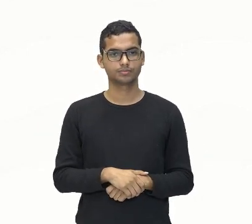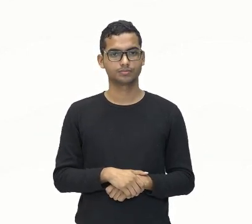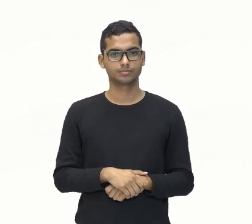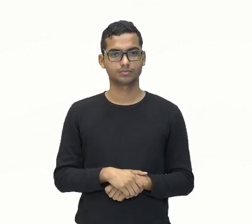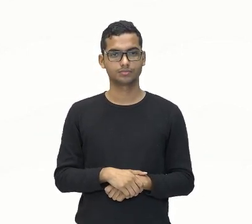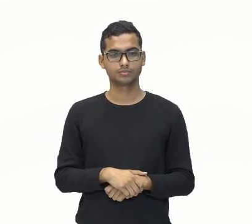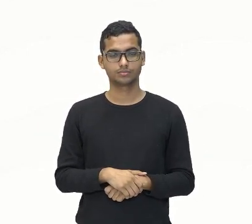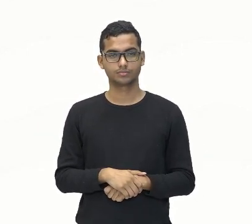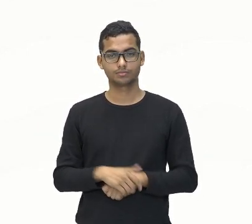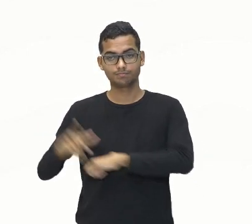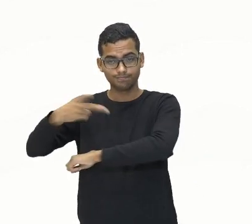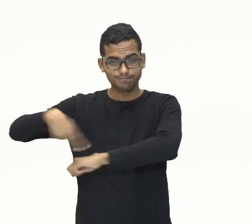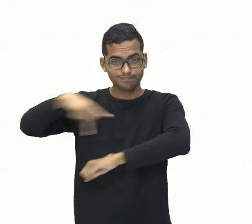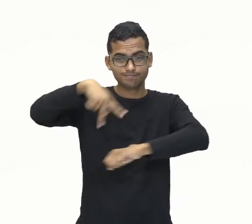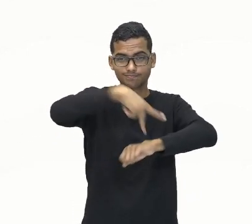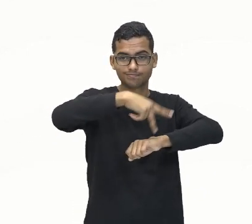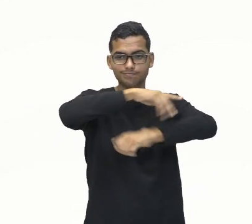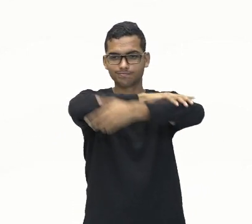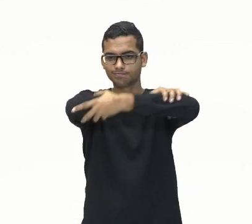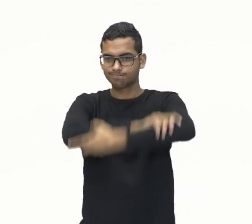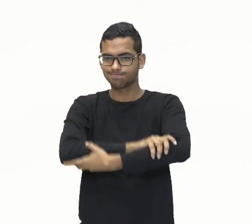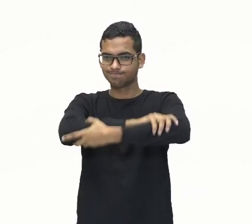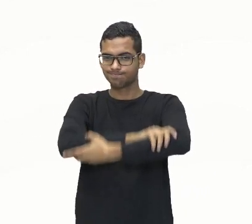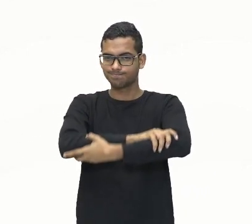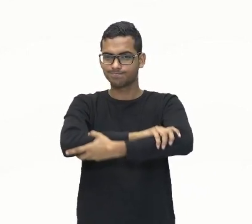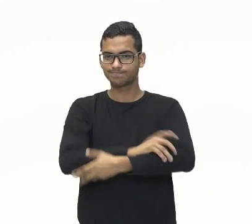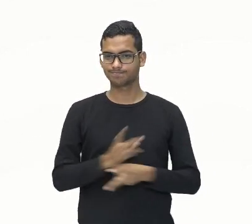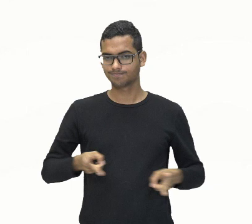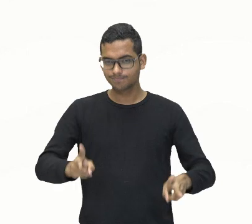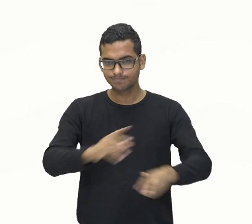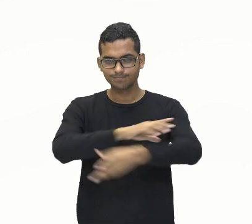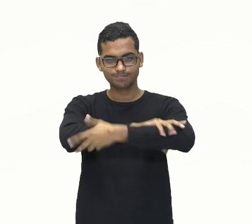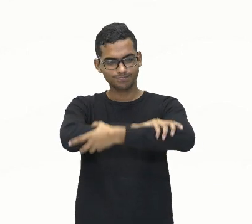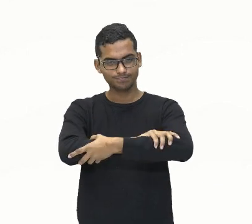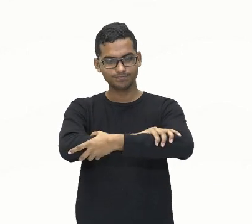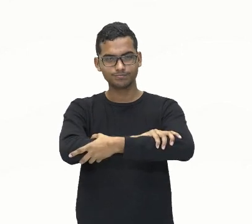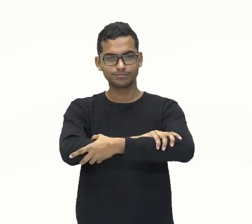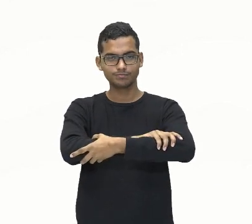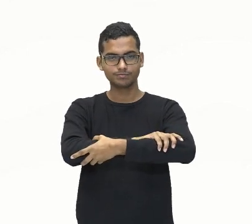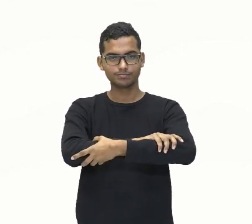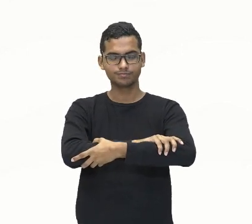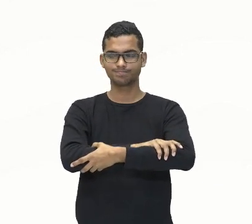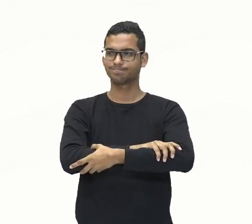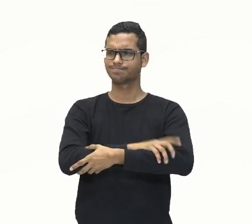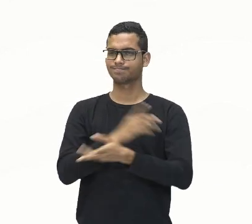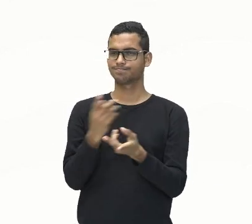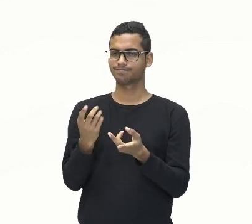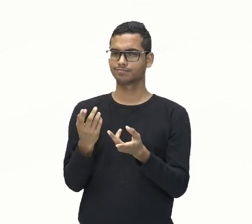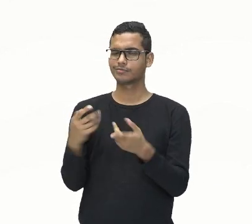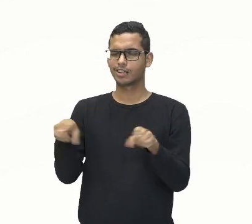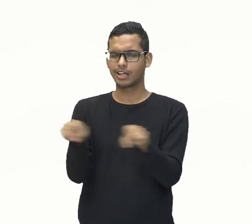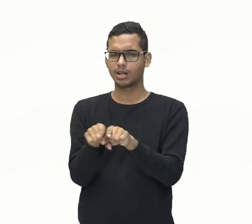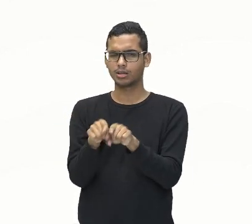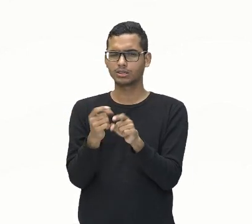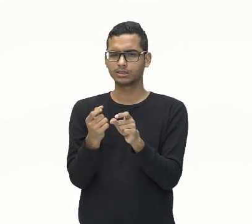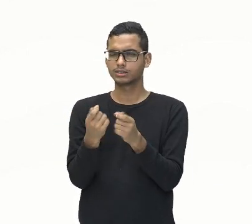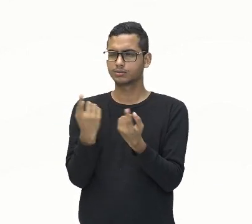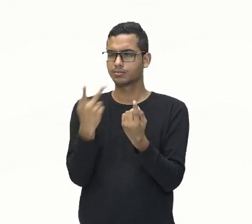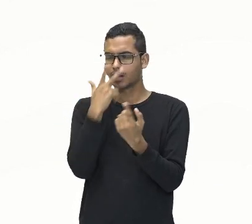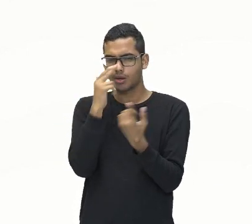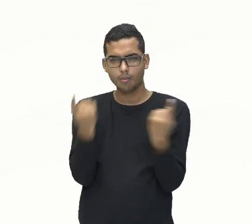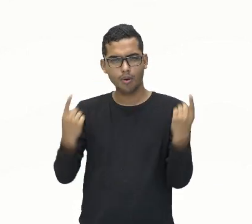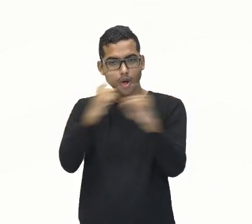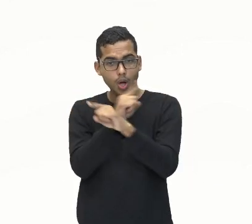países parceiros, essa parceria é um tanto que contraditória em alguns sentidos, podendo provocar